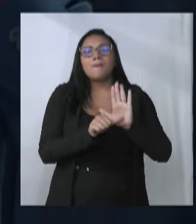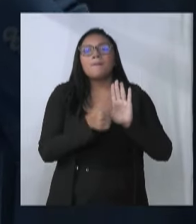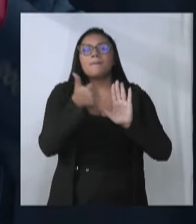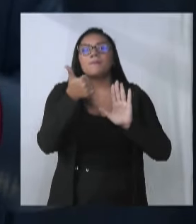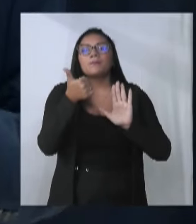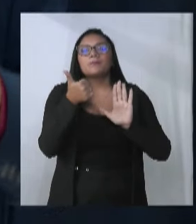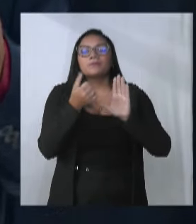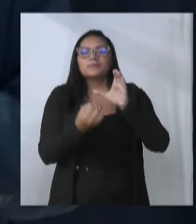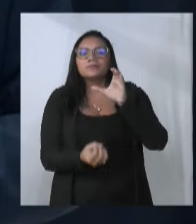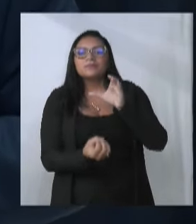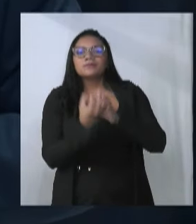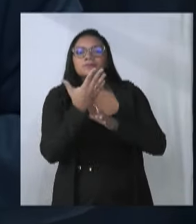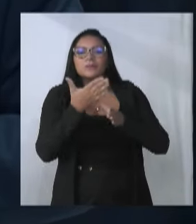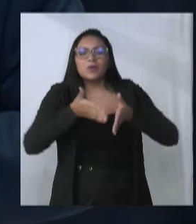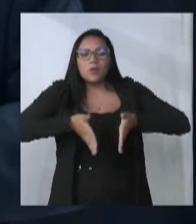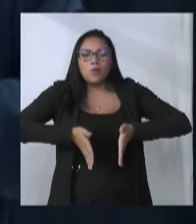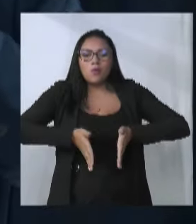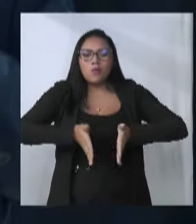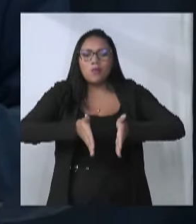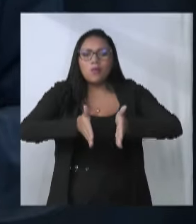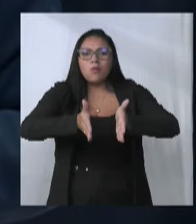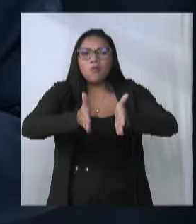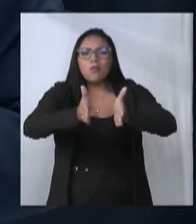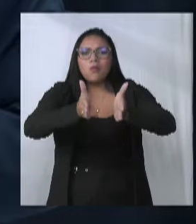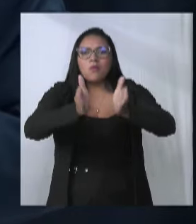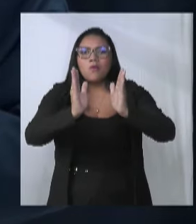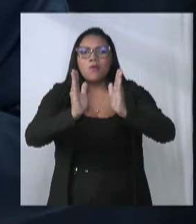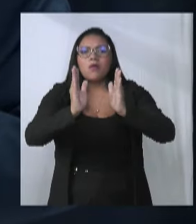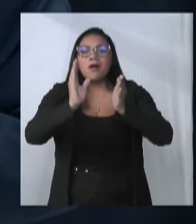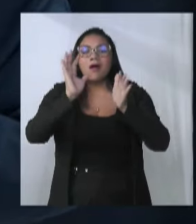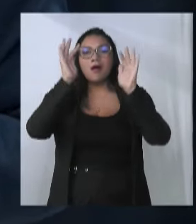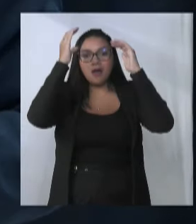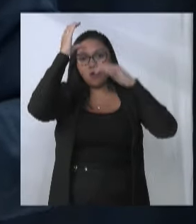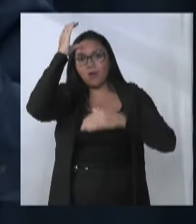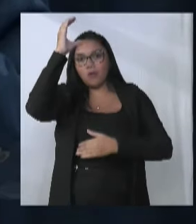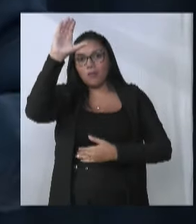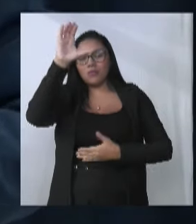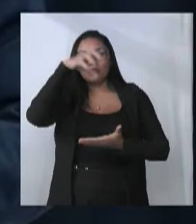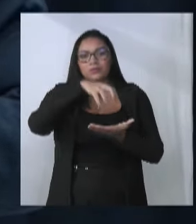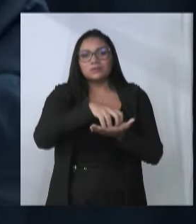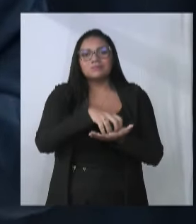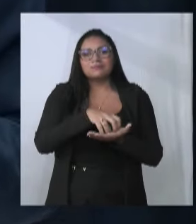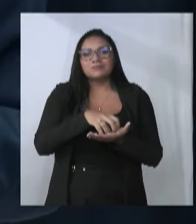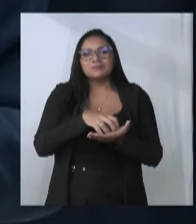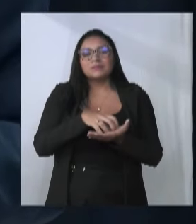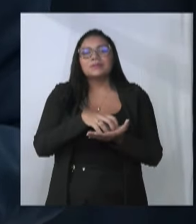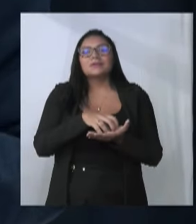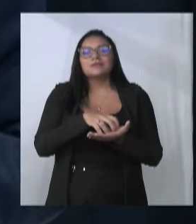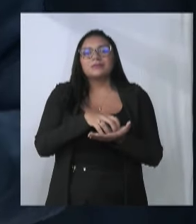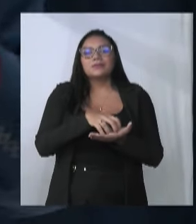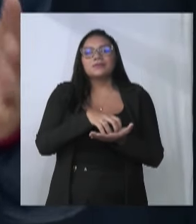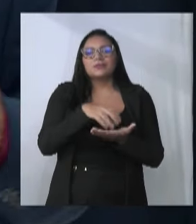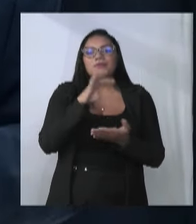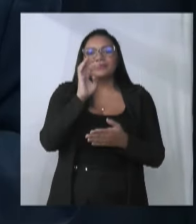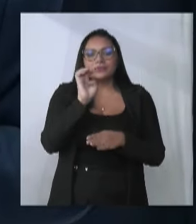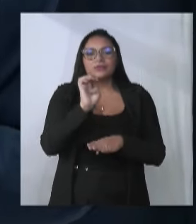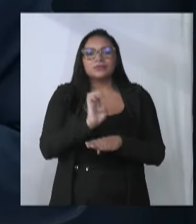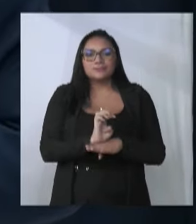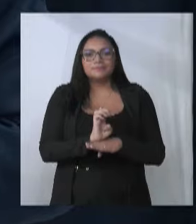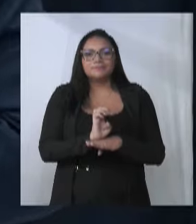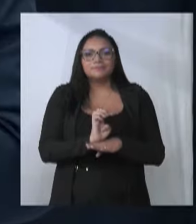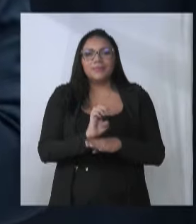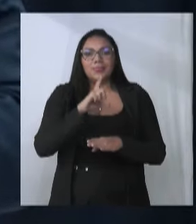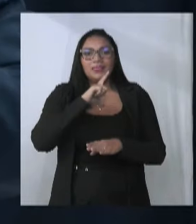criar um corredor cultural no centro da capital do estado para dar vida, em primeiro lugar, ao Centro de